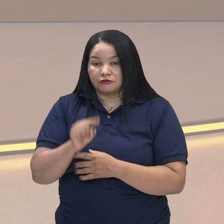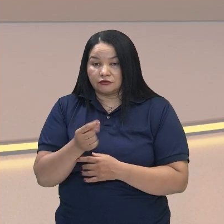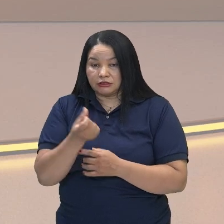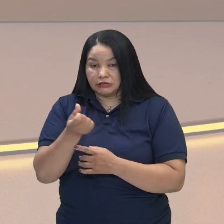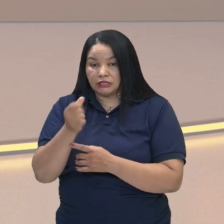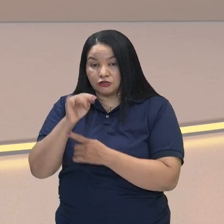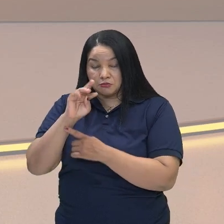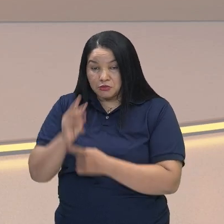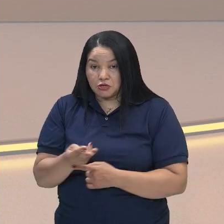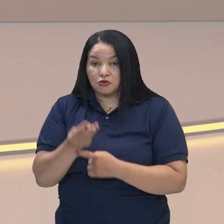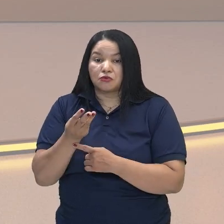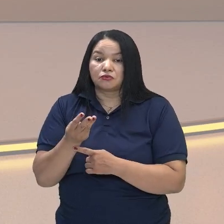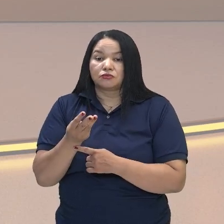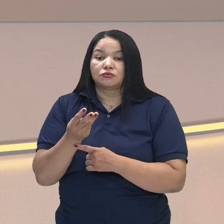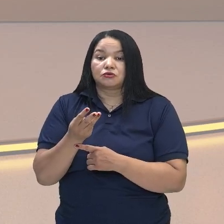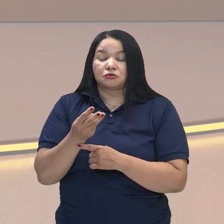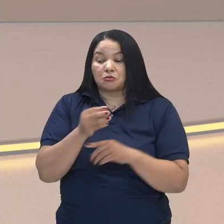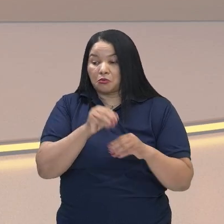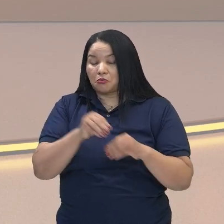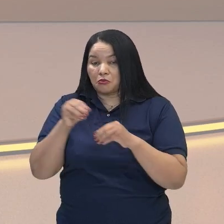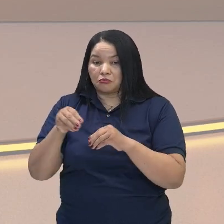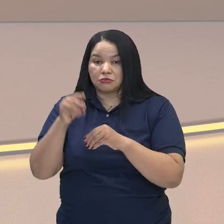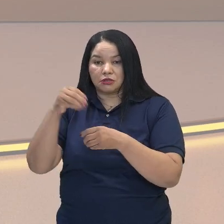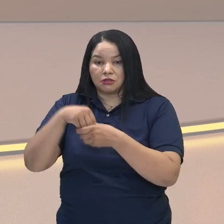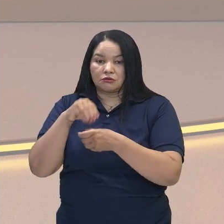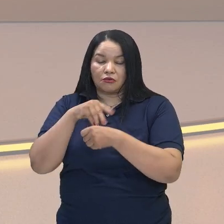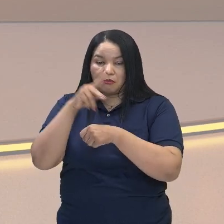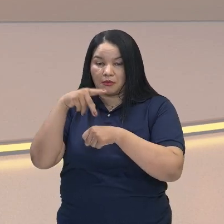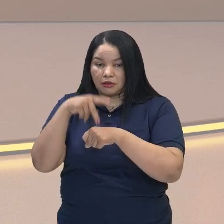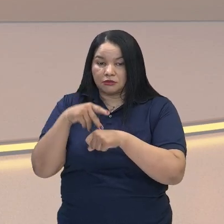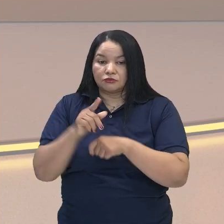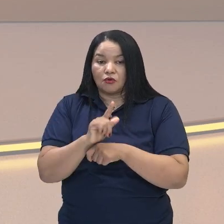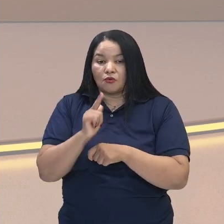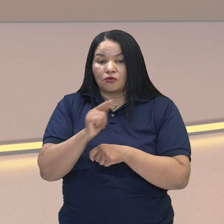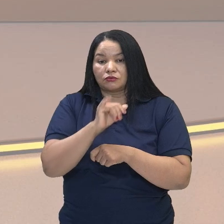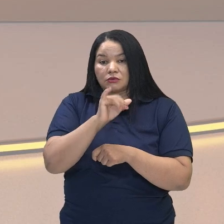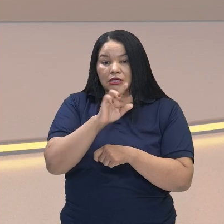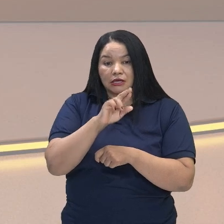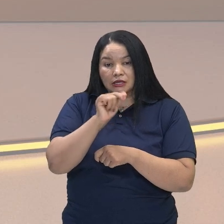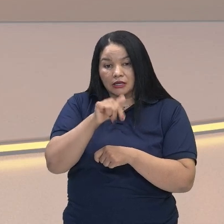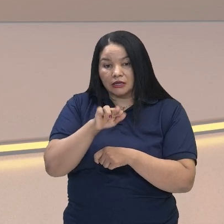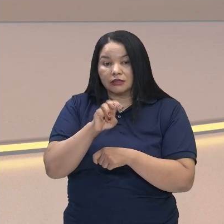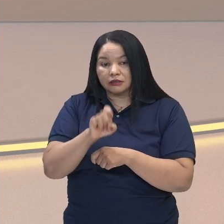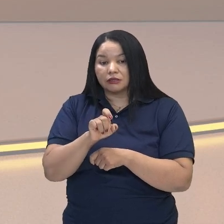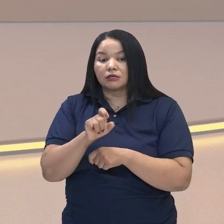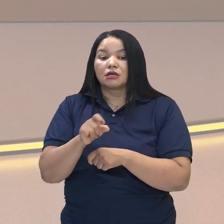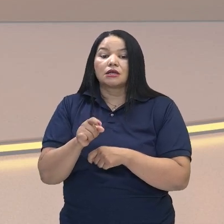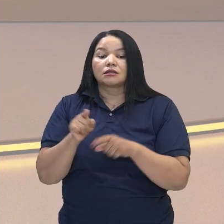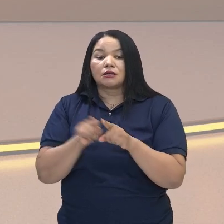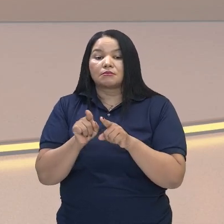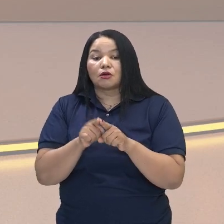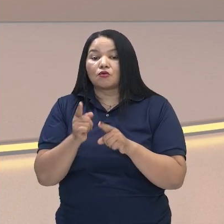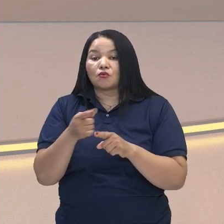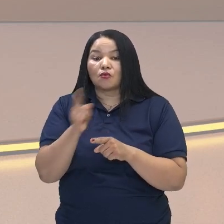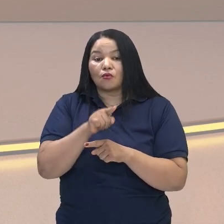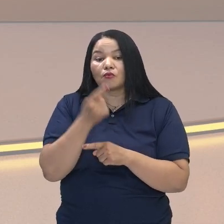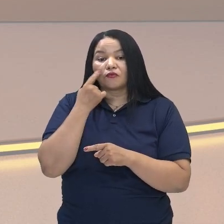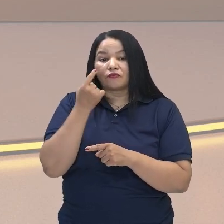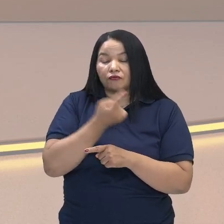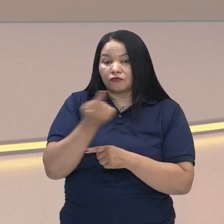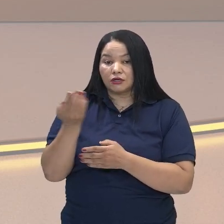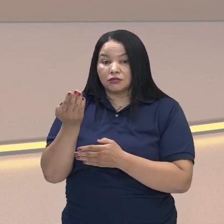milhões de deslocados internos. O Iraque também, né, e o Sudão do Sul. Então, são países que a